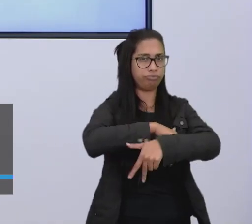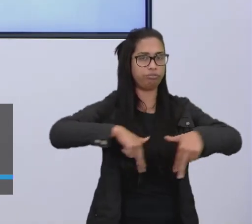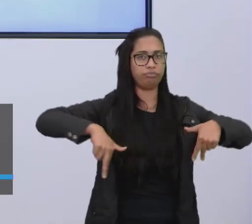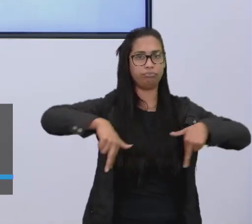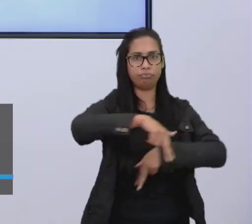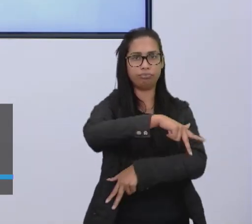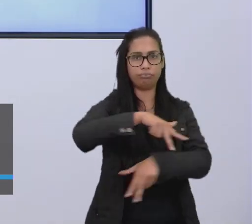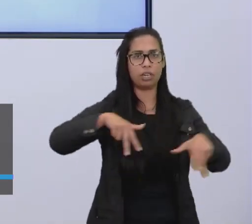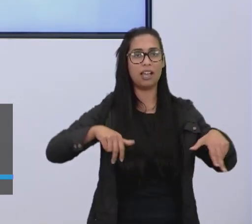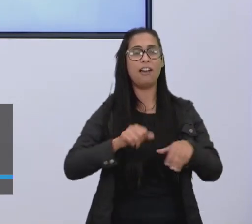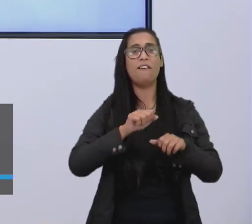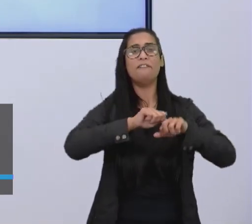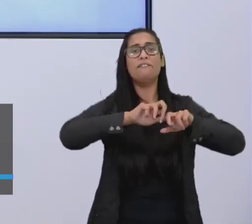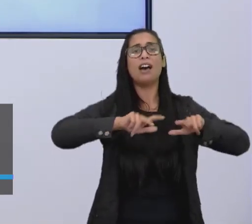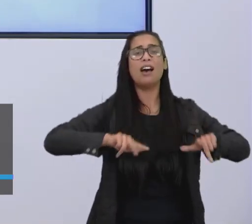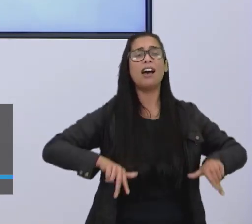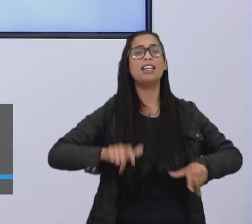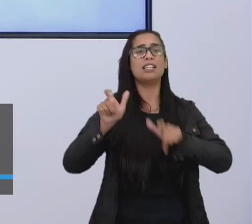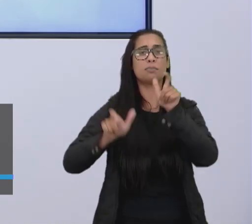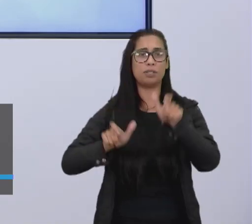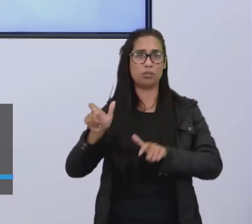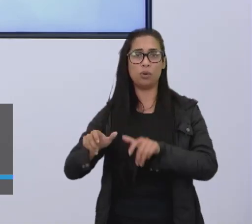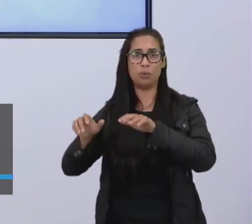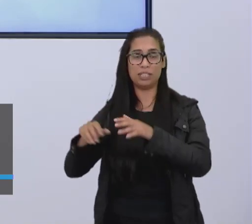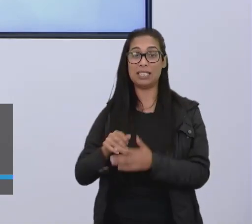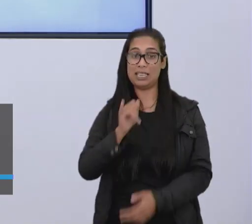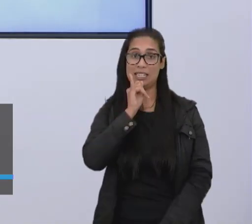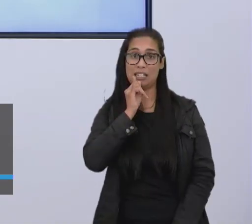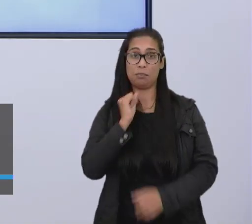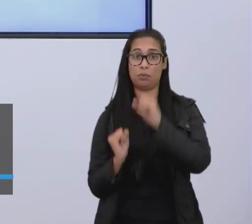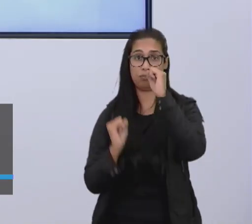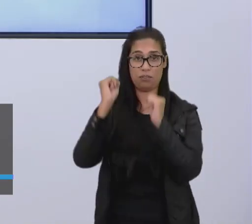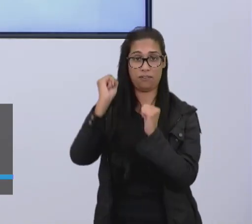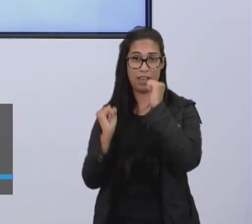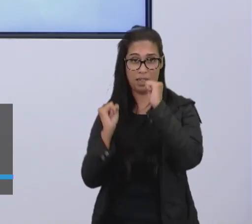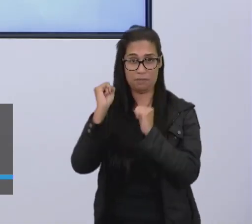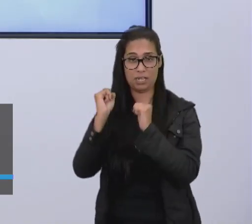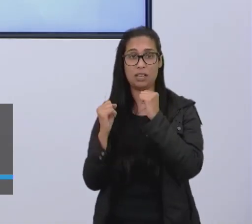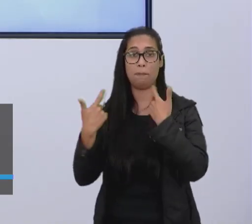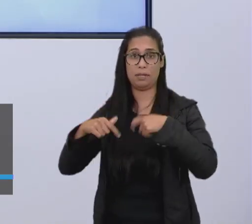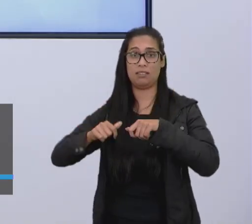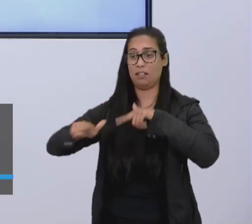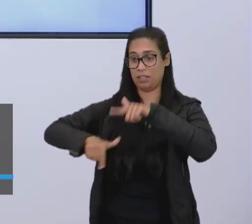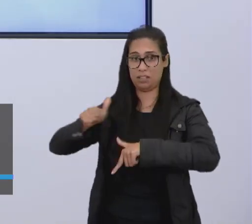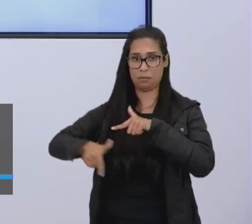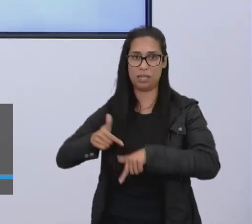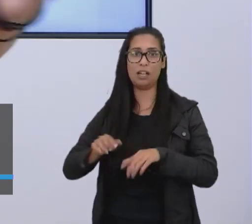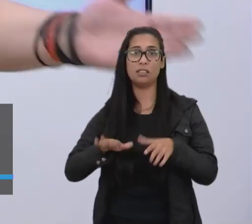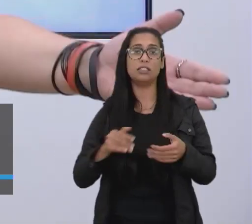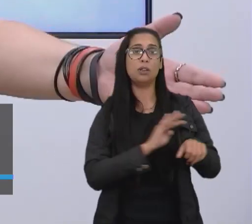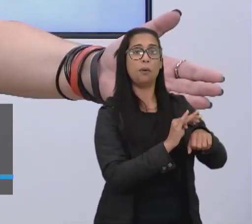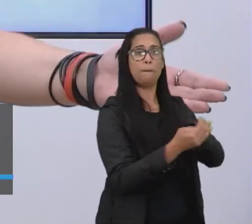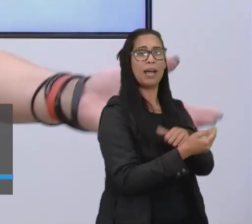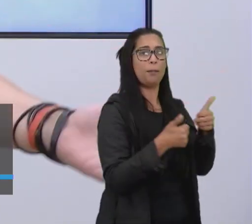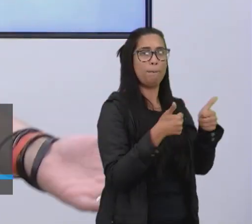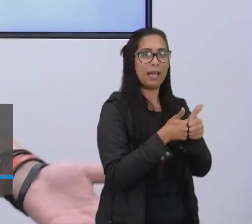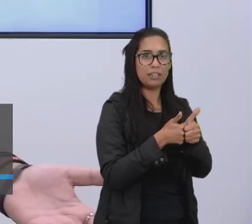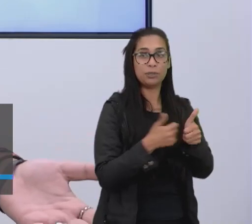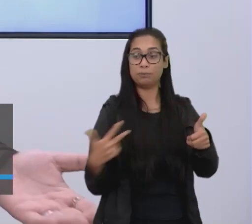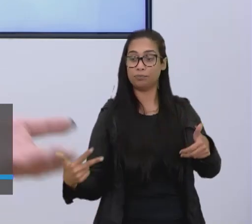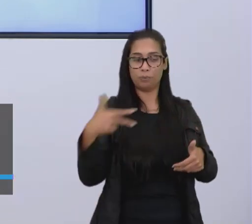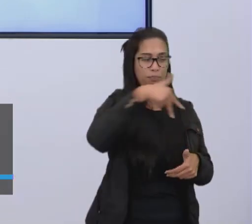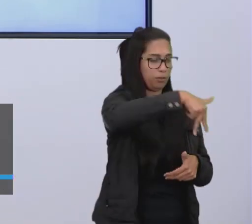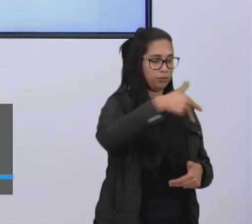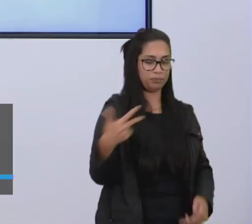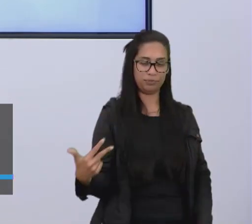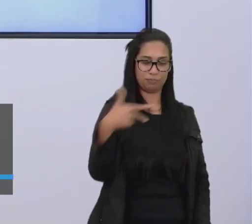irem morar nesse bairro, porque justamente elas estavam trabalhando nas empresas, nas indústrias que começaram a surgir, e elas começaram a ir morar nesse